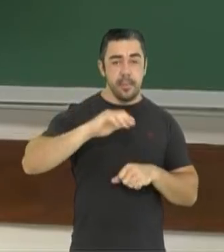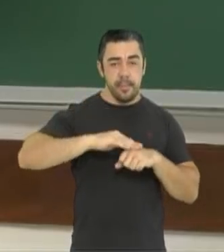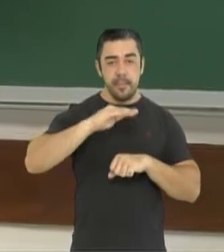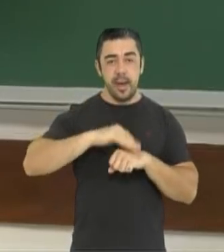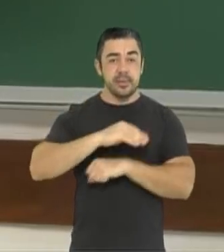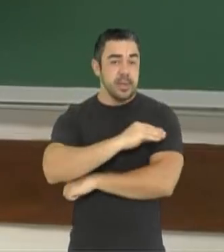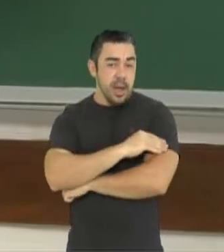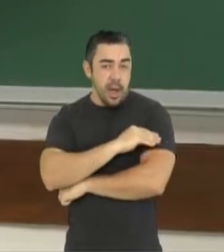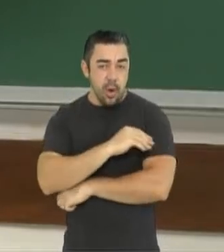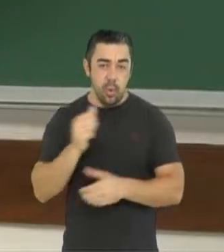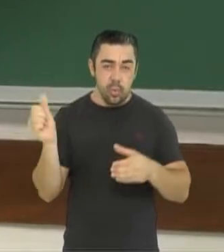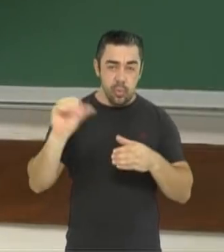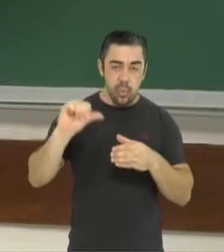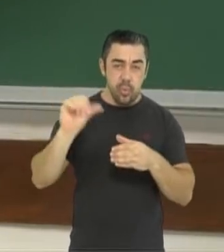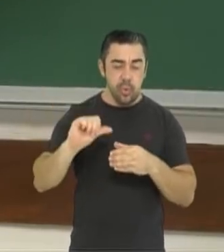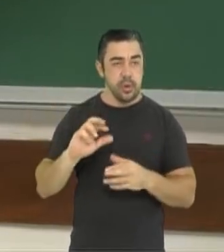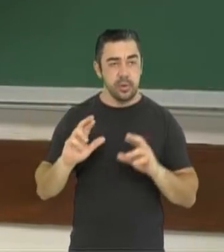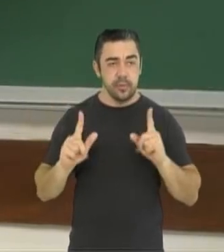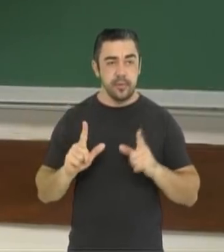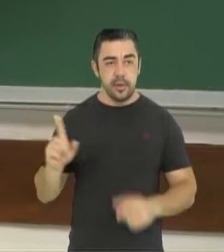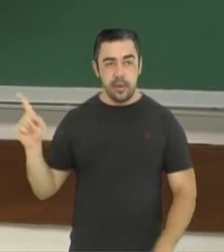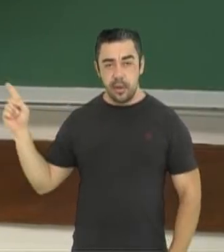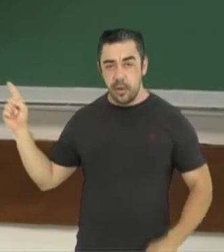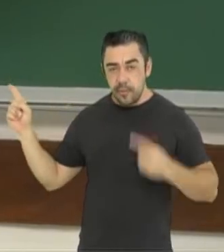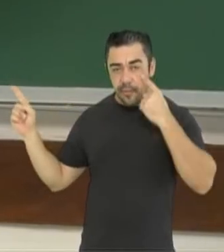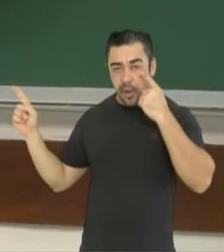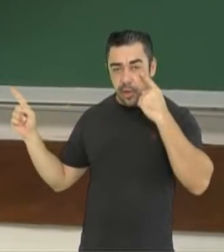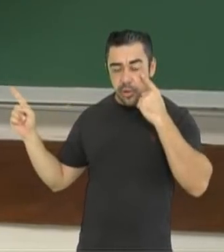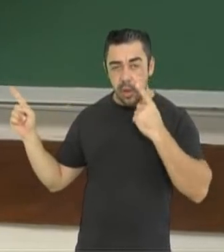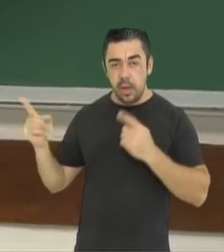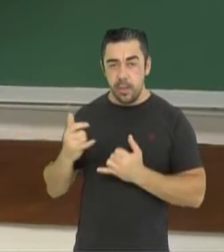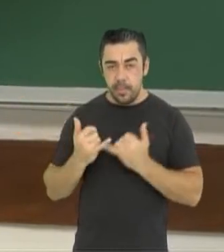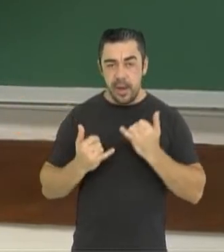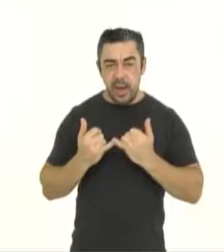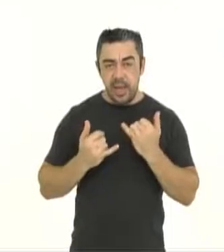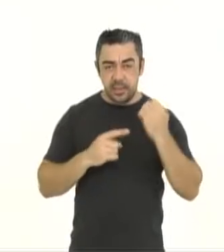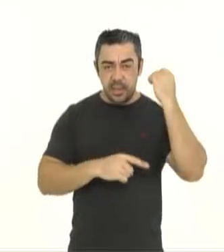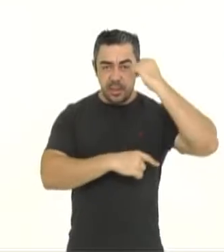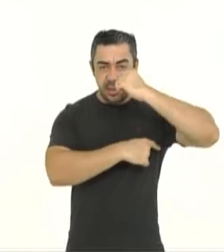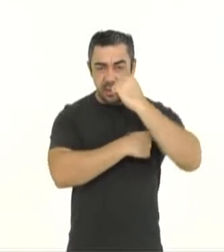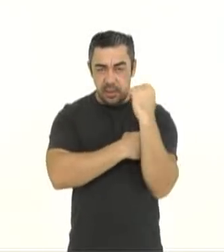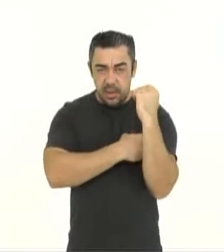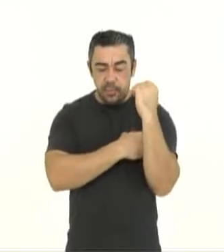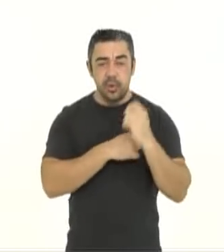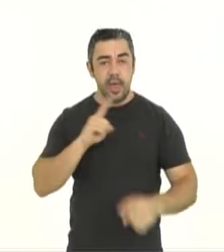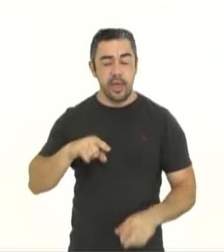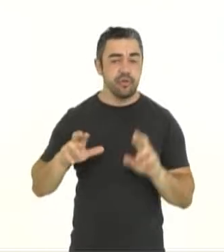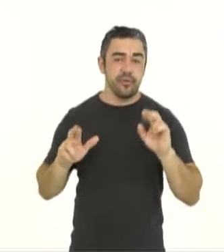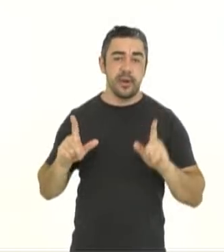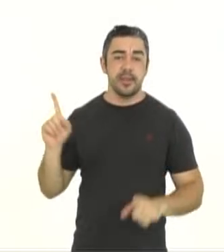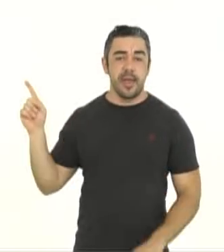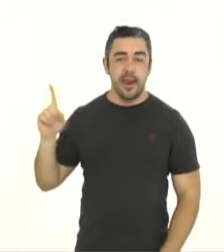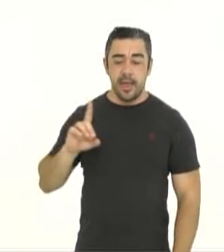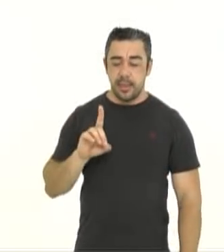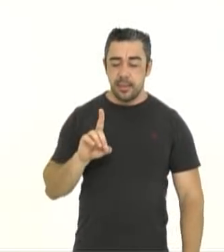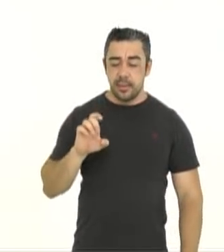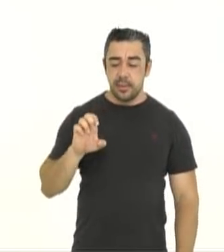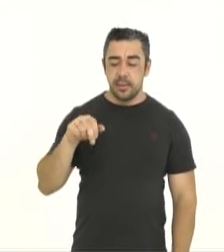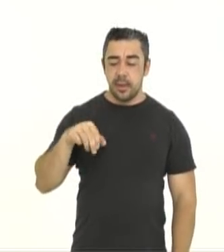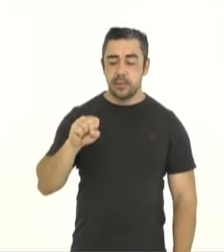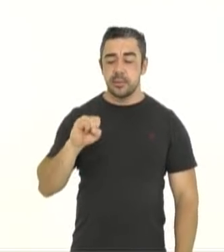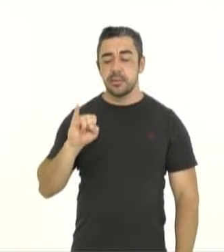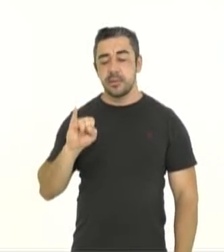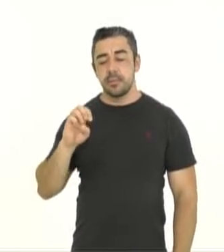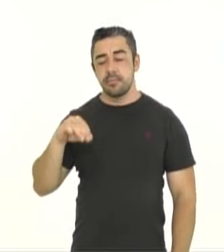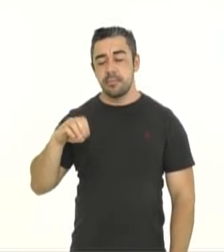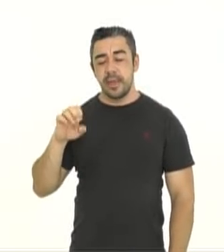pela legislação. Esse objeto aqui, que parece um termômetro, na verdade é um densímetro. Então, se coloca dentro de um frasco que